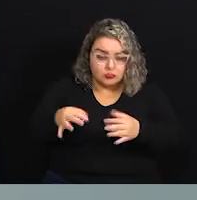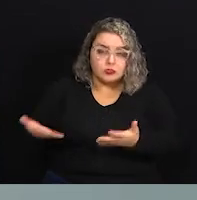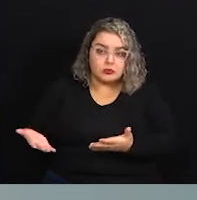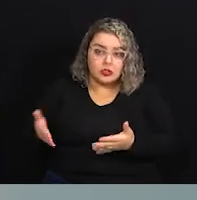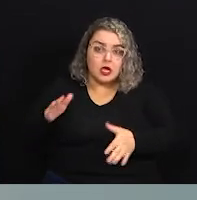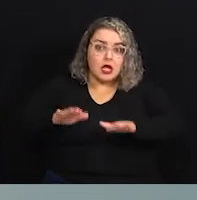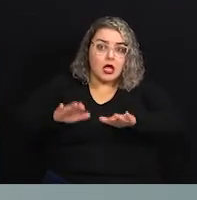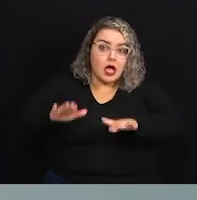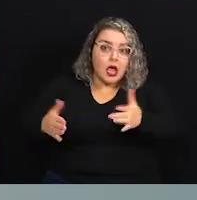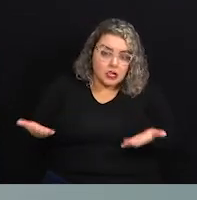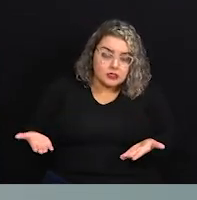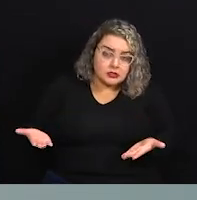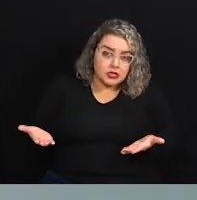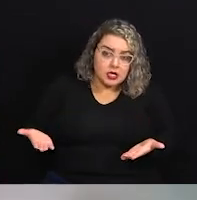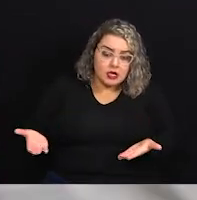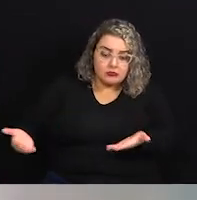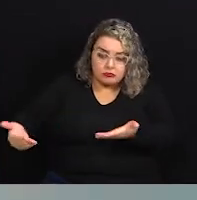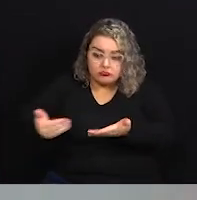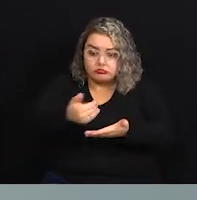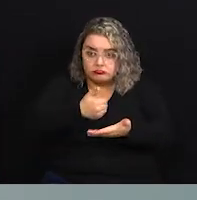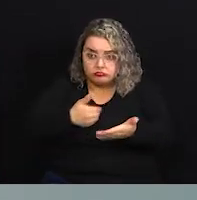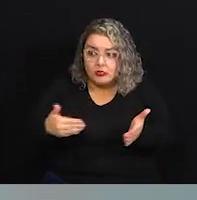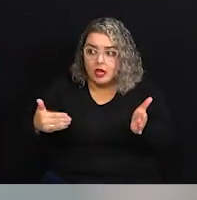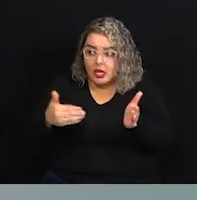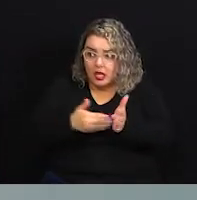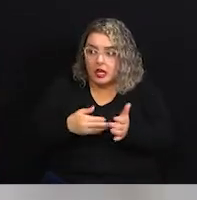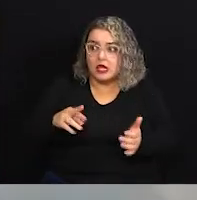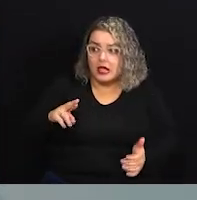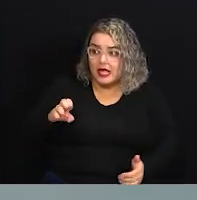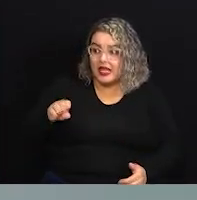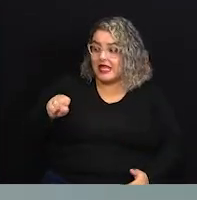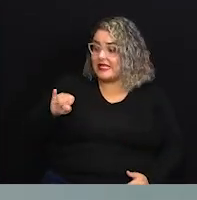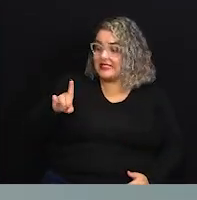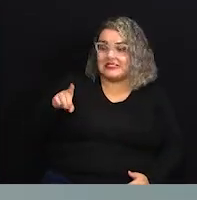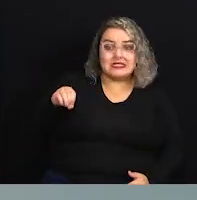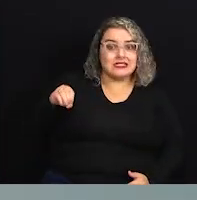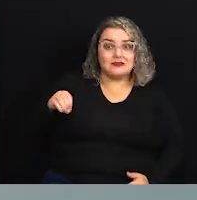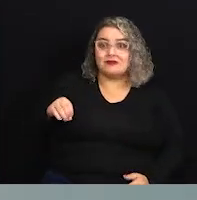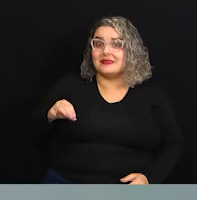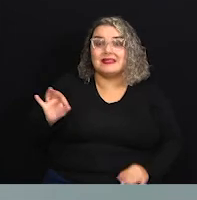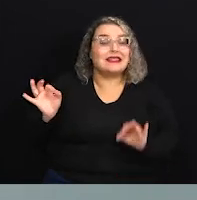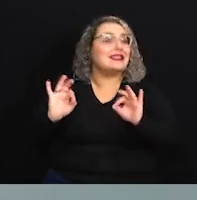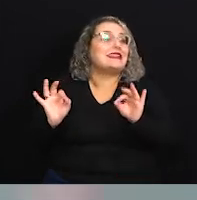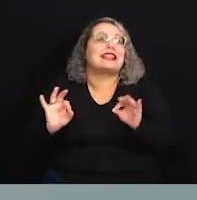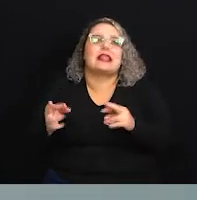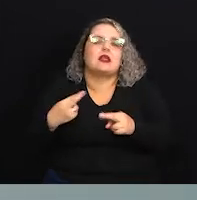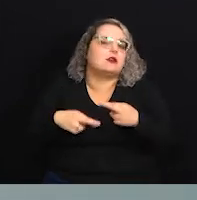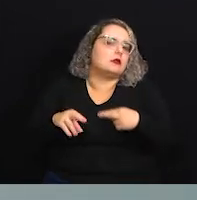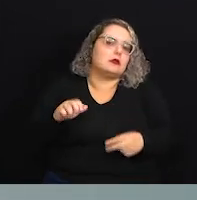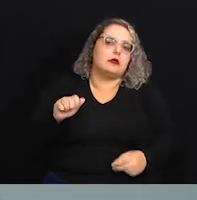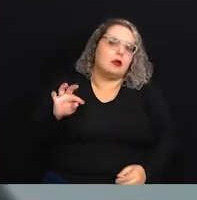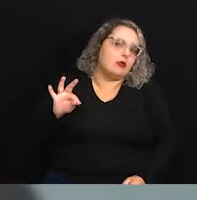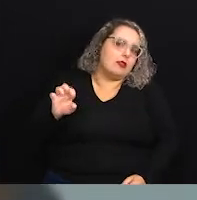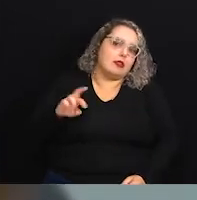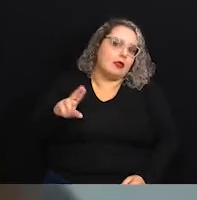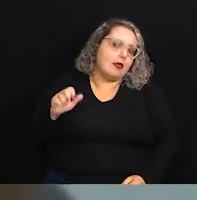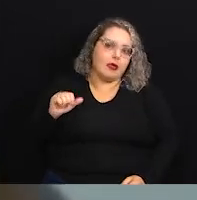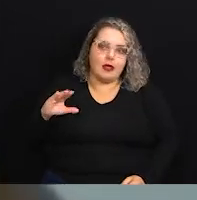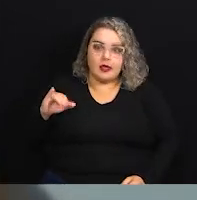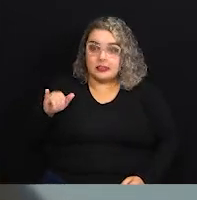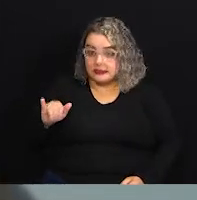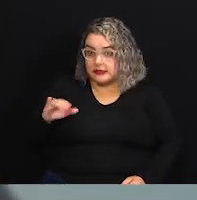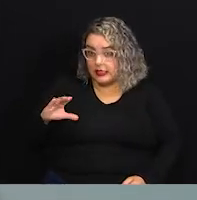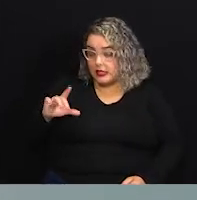programas e muitas vezes coletam até resíduos que nem têm relação com a TerraCycle, né? A gente vê muito, por exemplo,